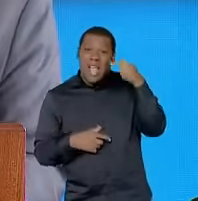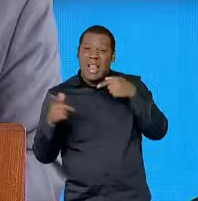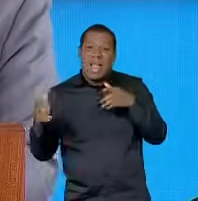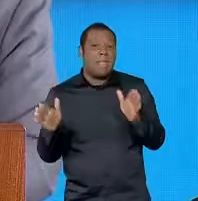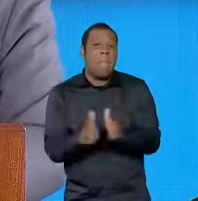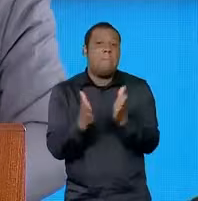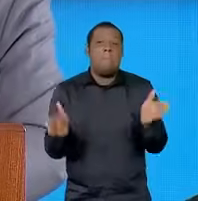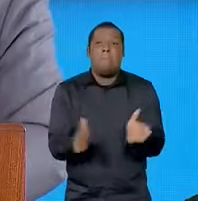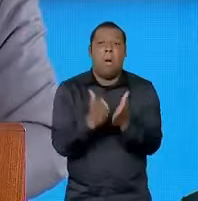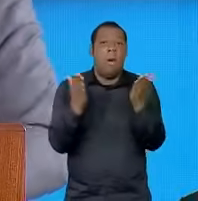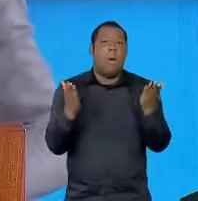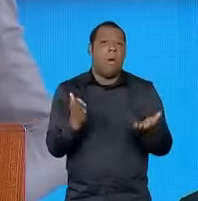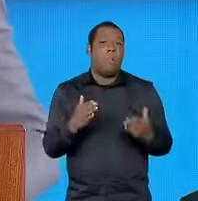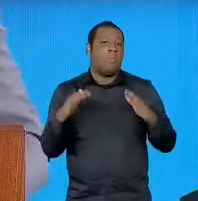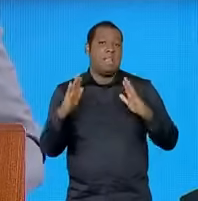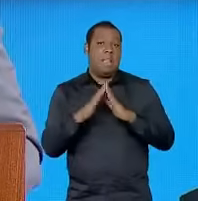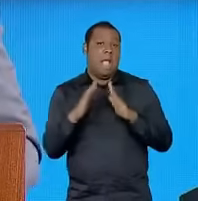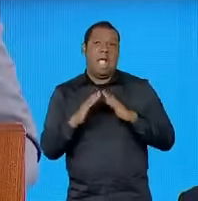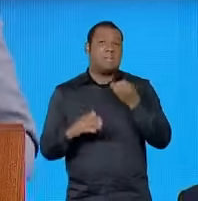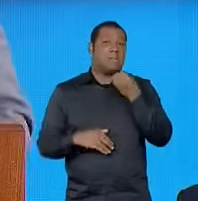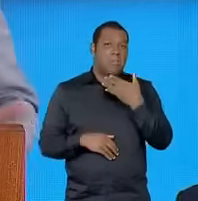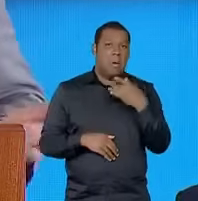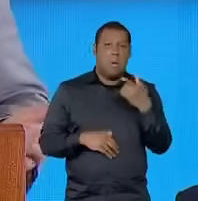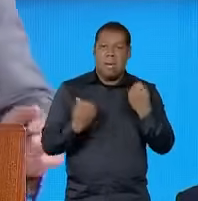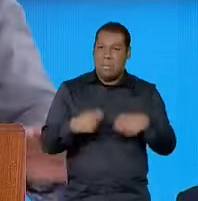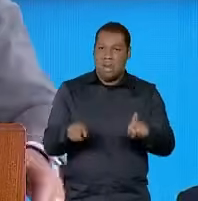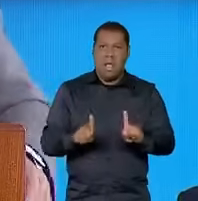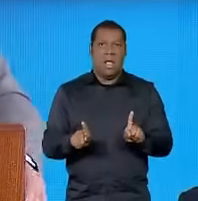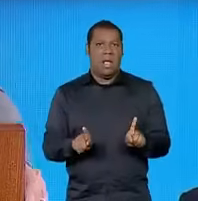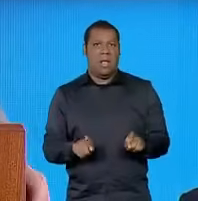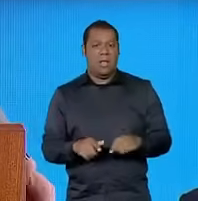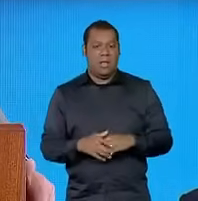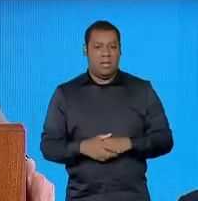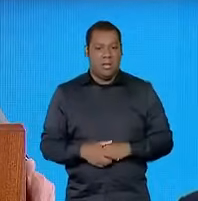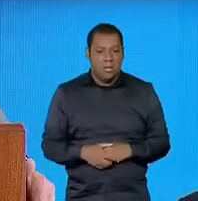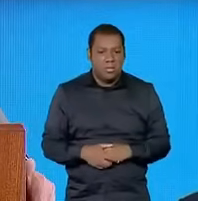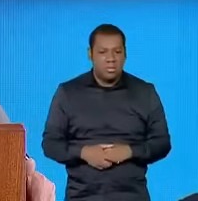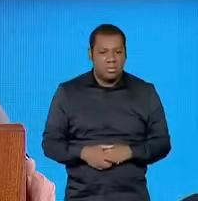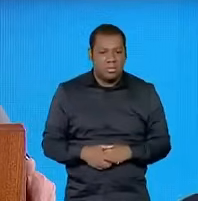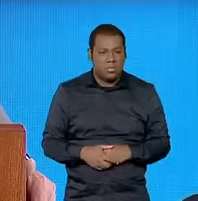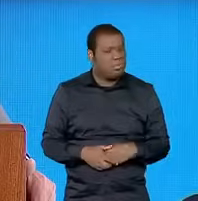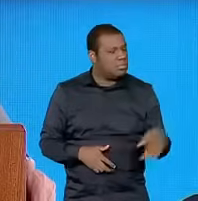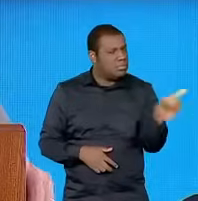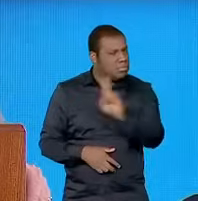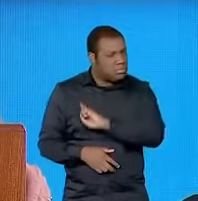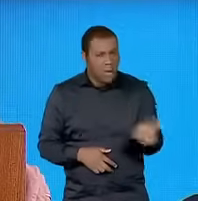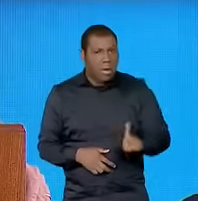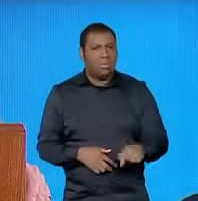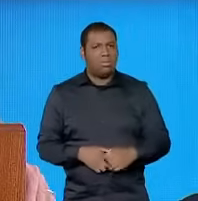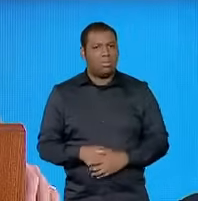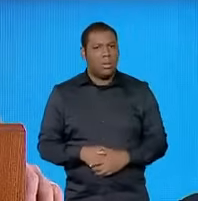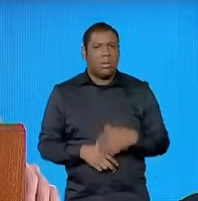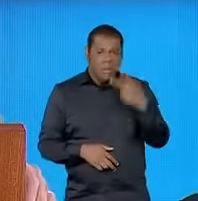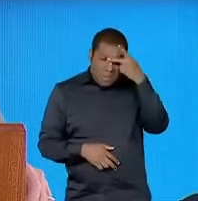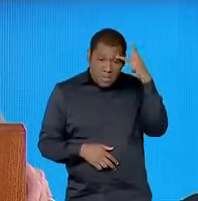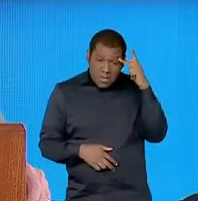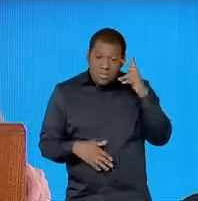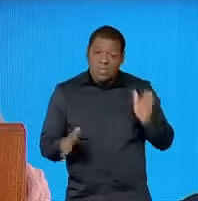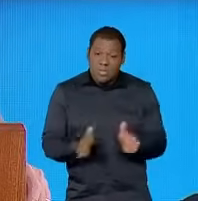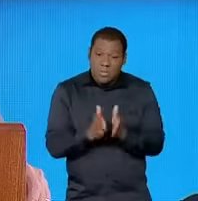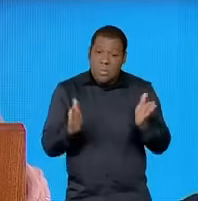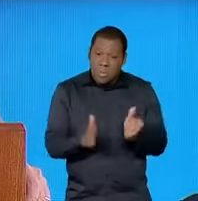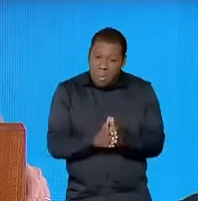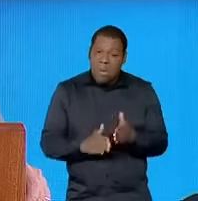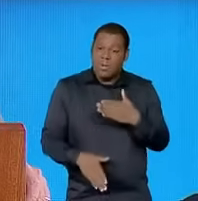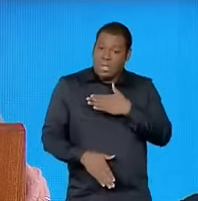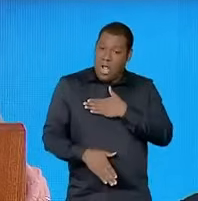coisas. Essas coisas sacadas. É para rico, não, é para pobre. Se ele soubesse como o pobre gosta de